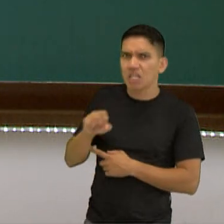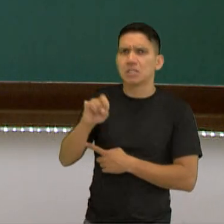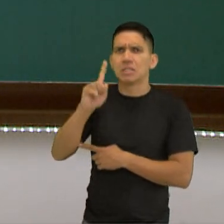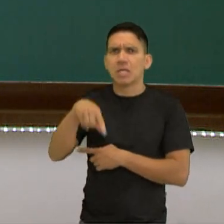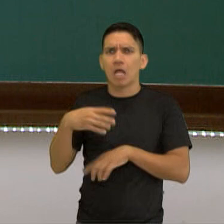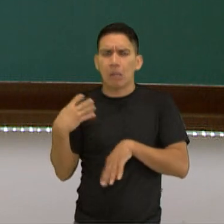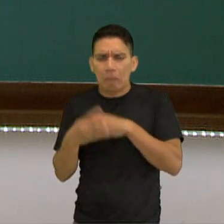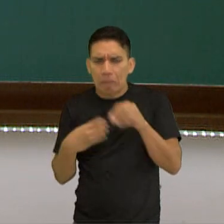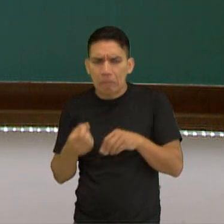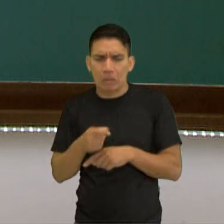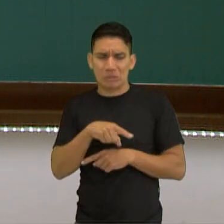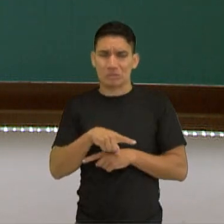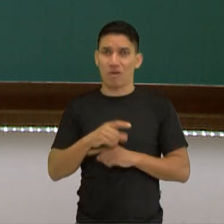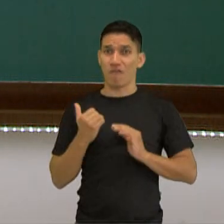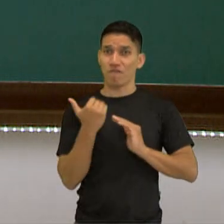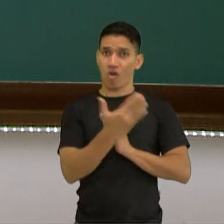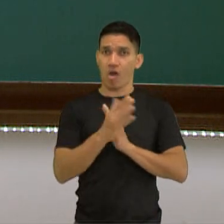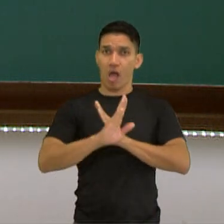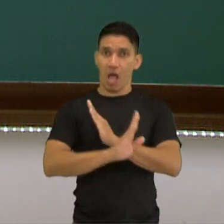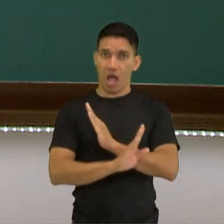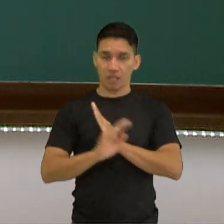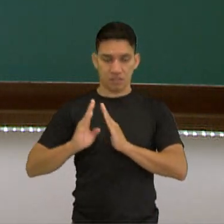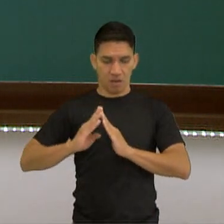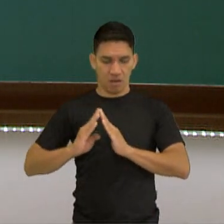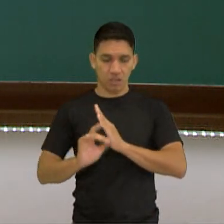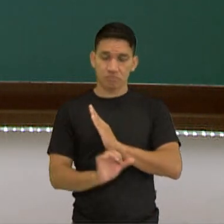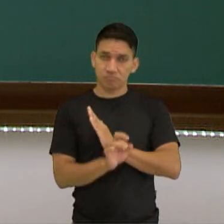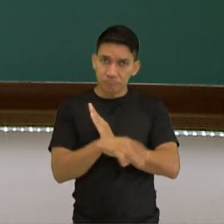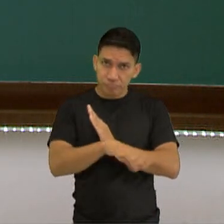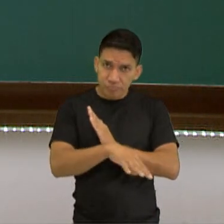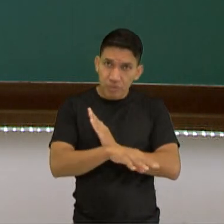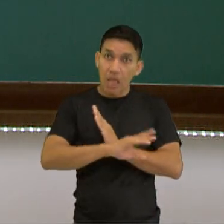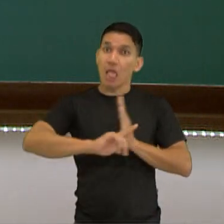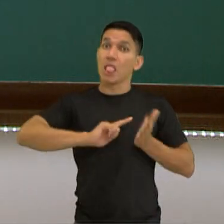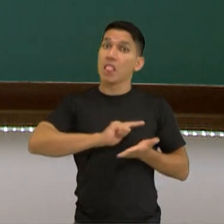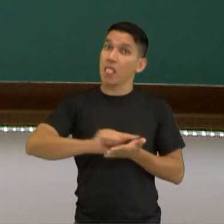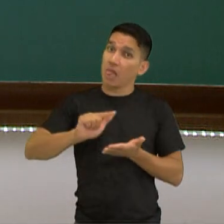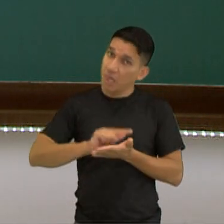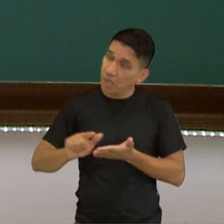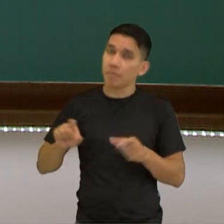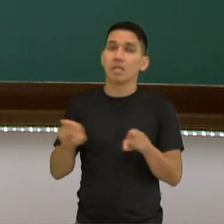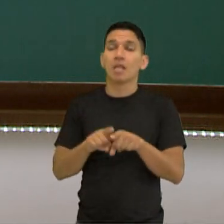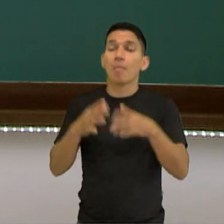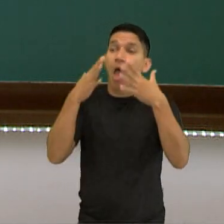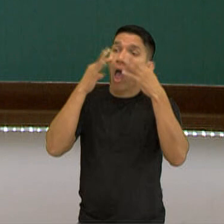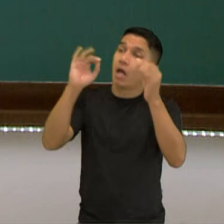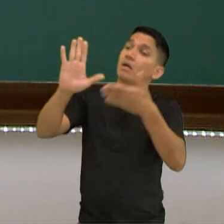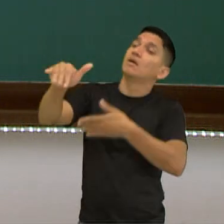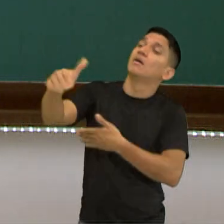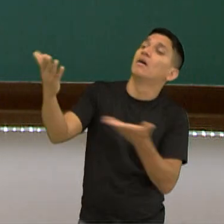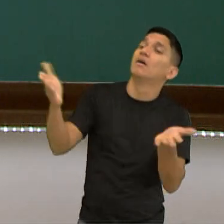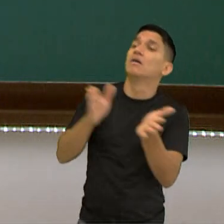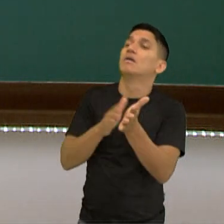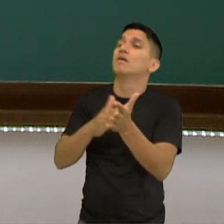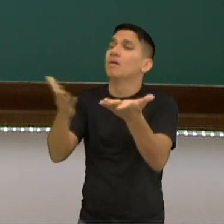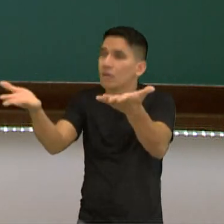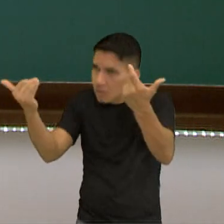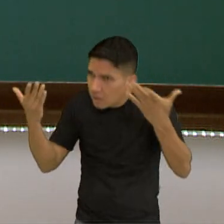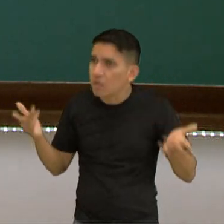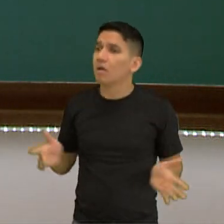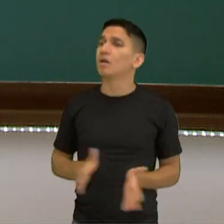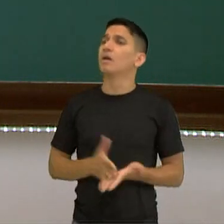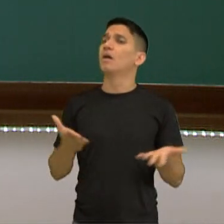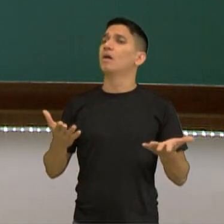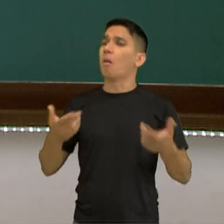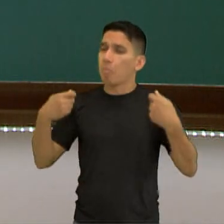ali no quintal, joga fora. Vamos limpar os nossos espaços. E chamar a atenção e cobrar das pessoas para